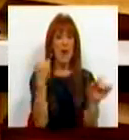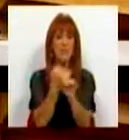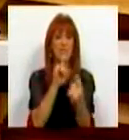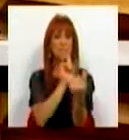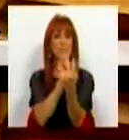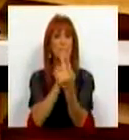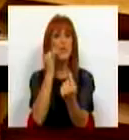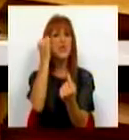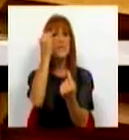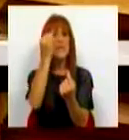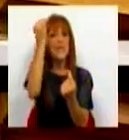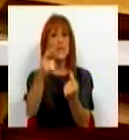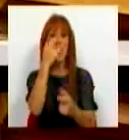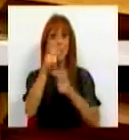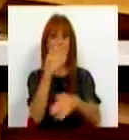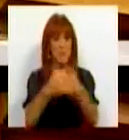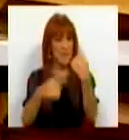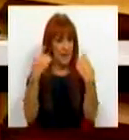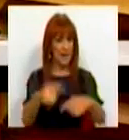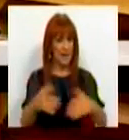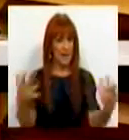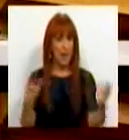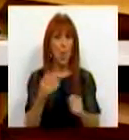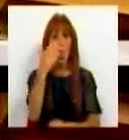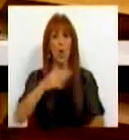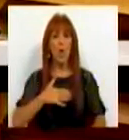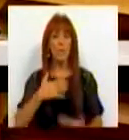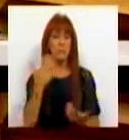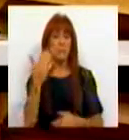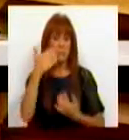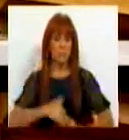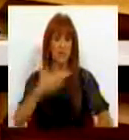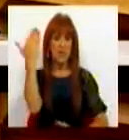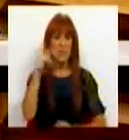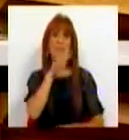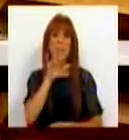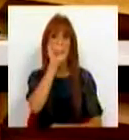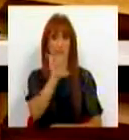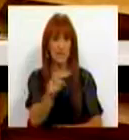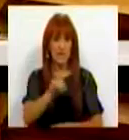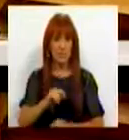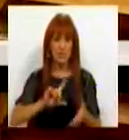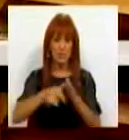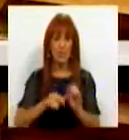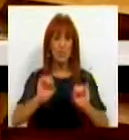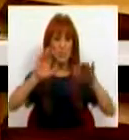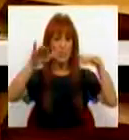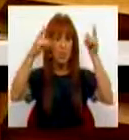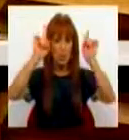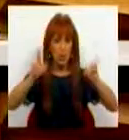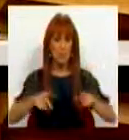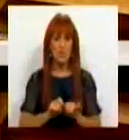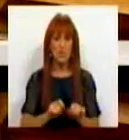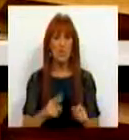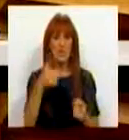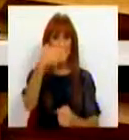de atendimento especializado a pessoas com deficiência ou incapacidade e seus familiares. O projeto piloto iniciou-se com